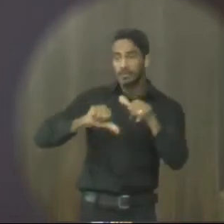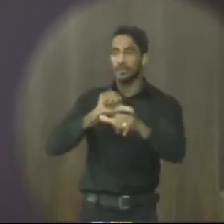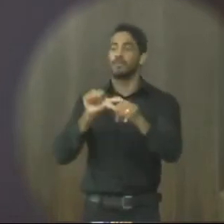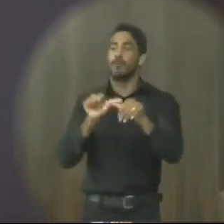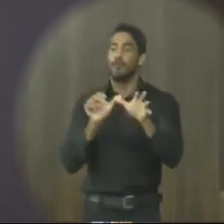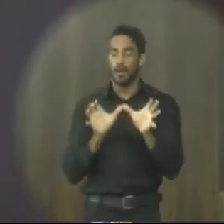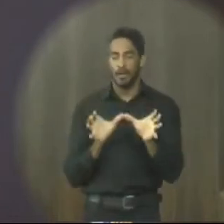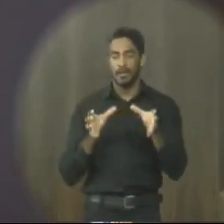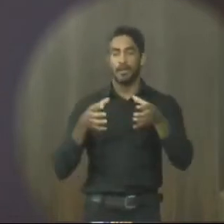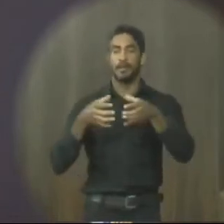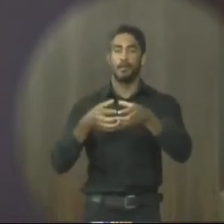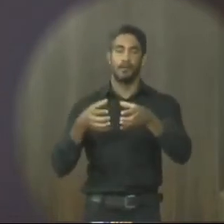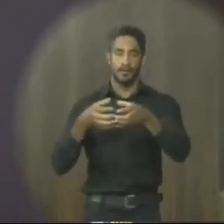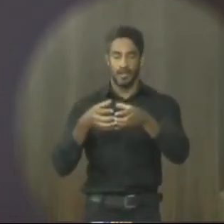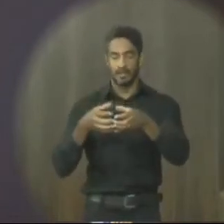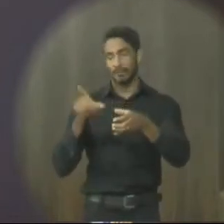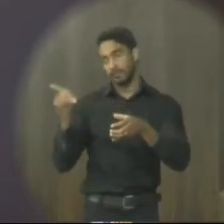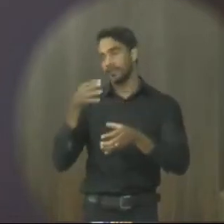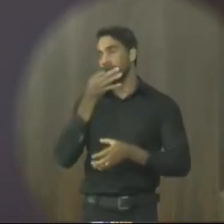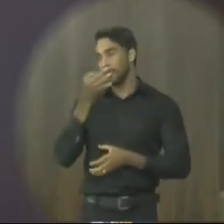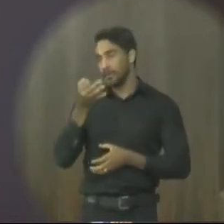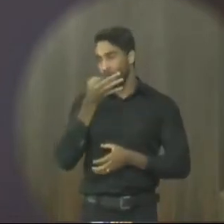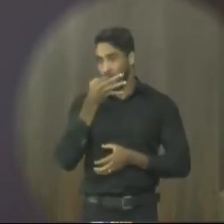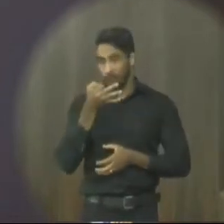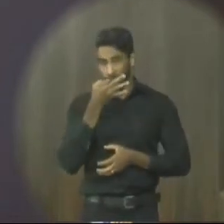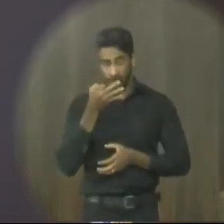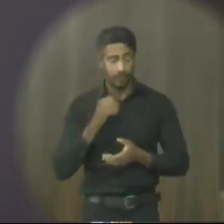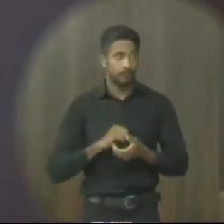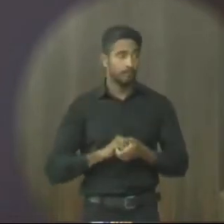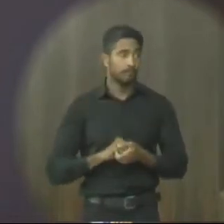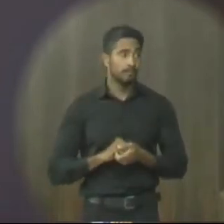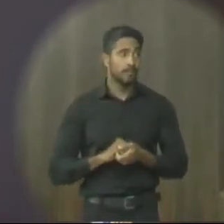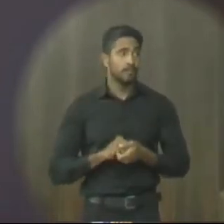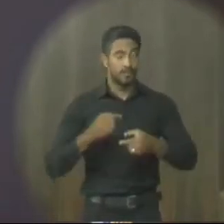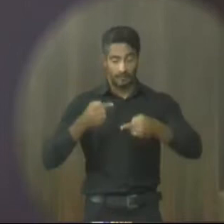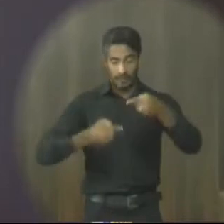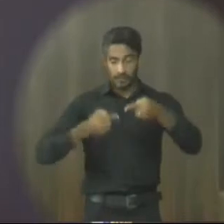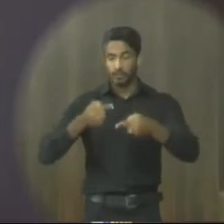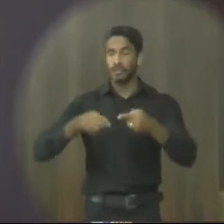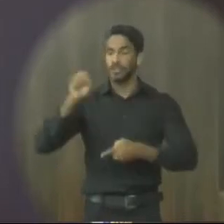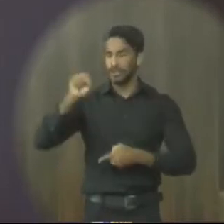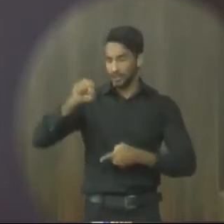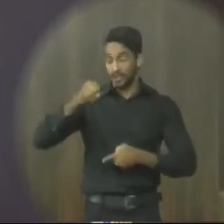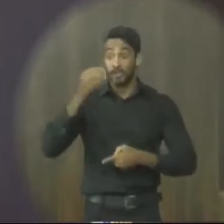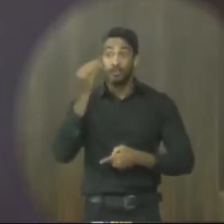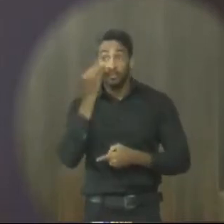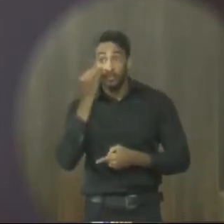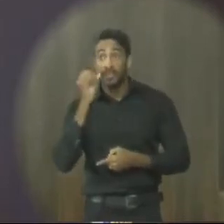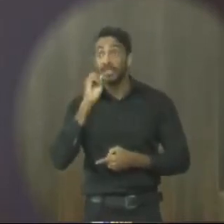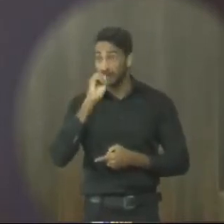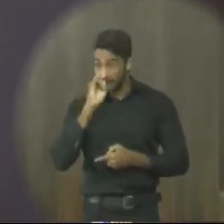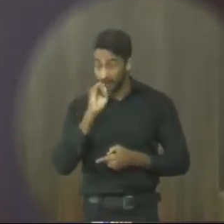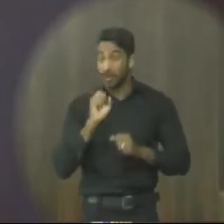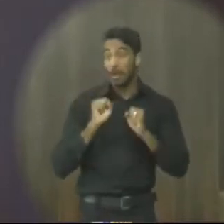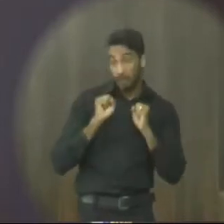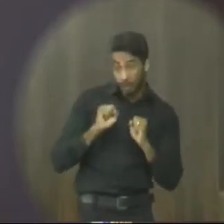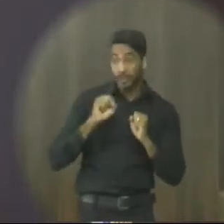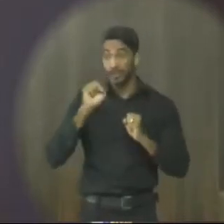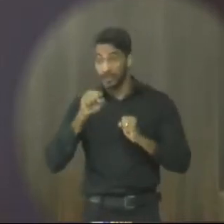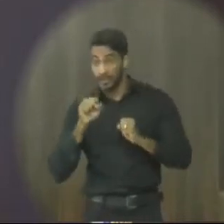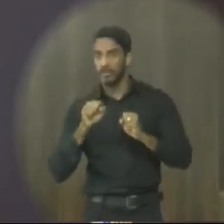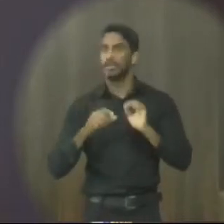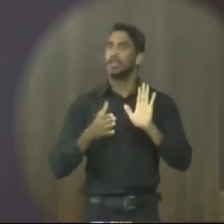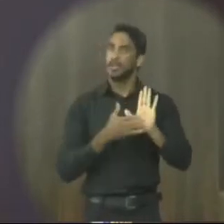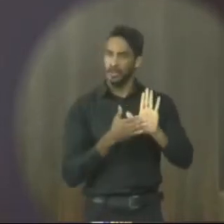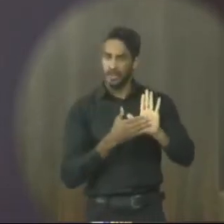nessa colonização, né, que você sugeriu. A gente vai discutir, sim, ver essa possibilidade, ver dentro do trâmite legal,